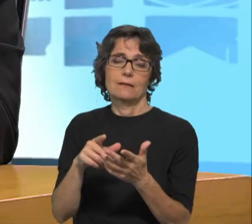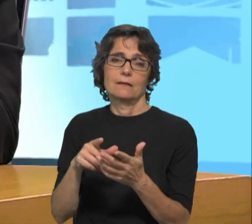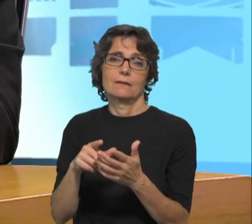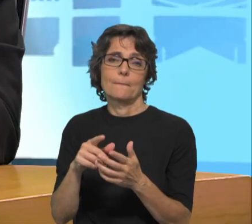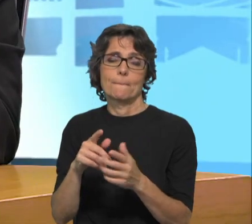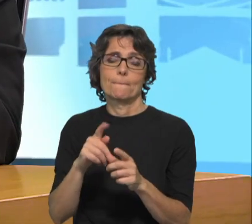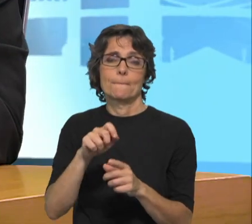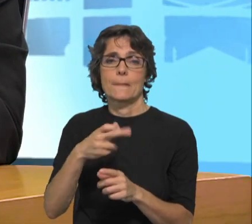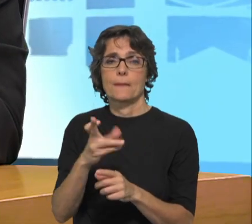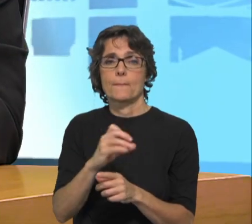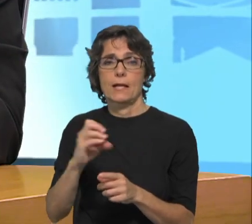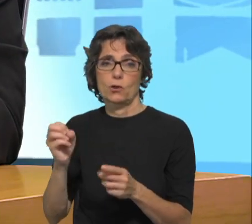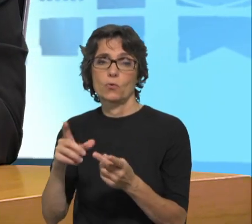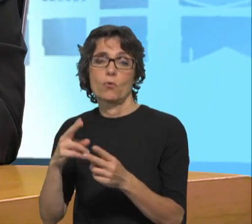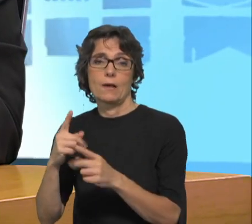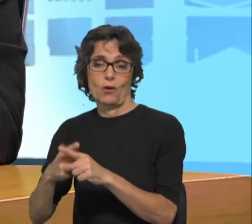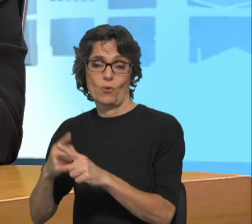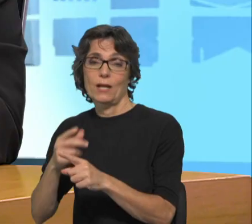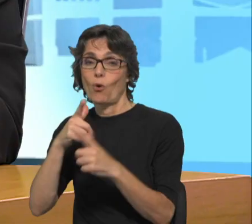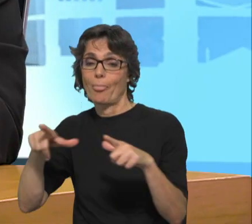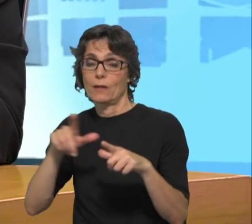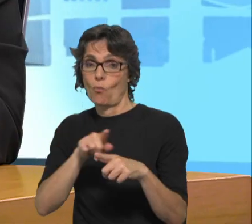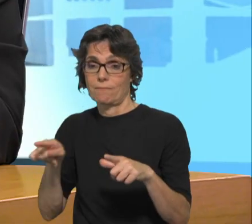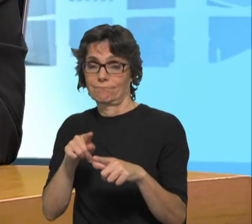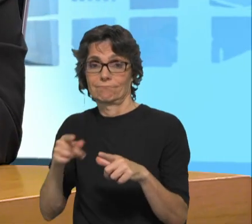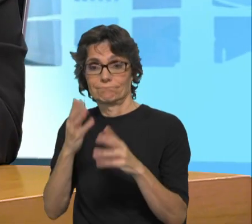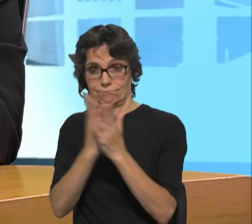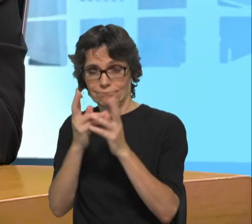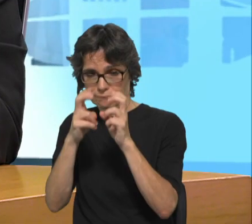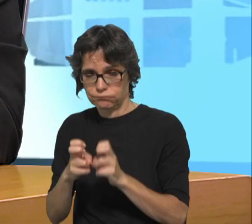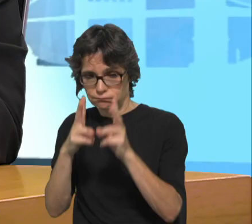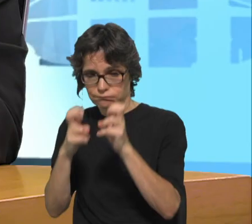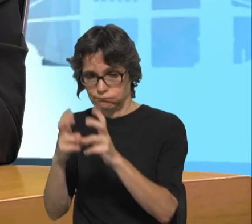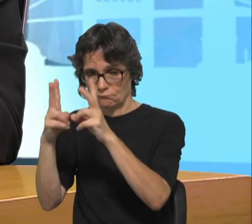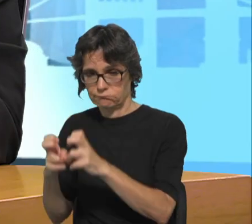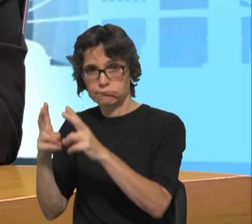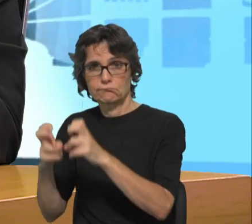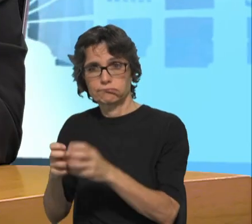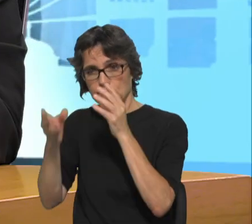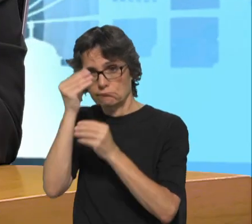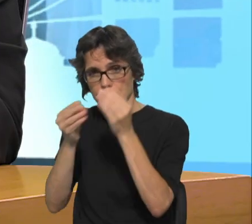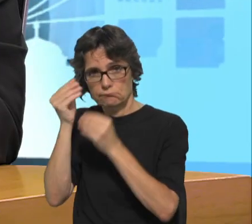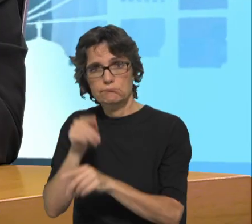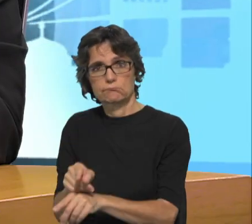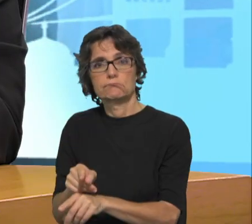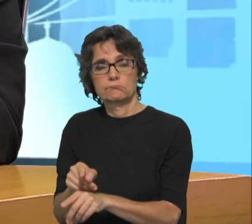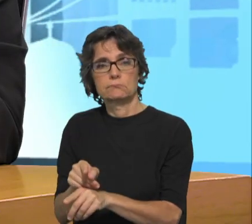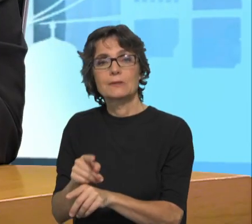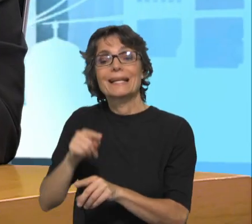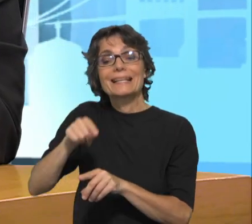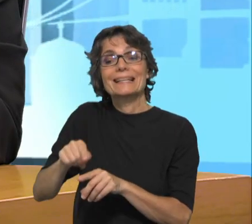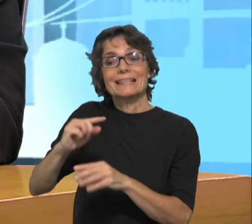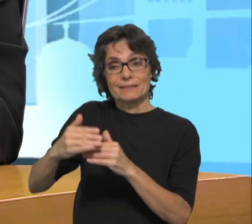foi um ano dedicado exclusivamente a aprofundar estas duas línguas. Mas certamente, a partir